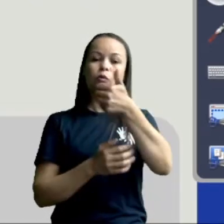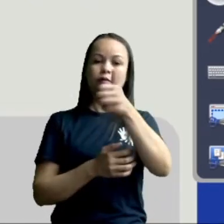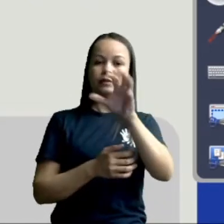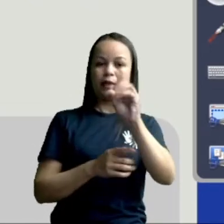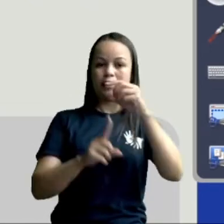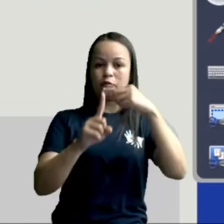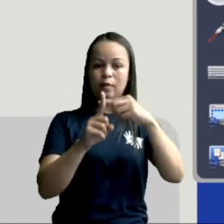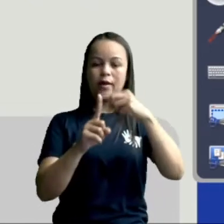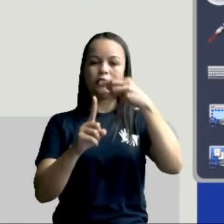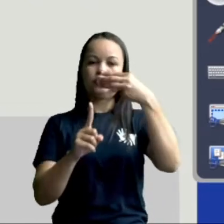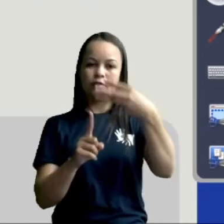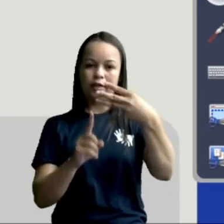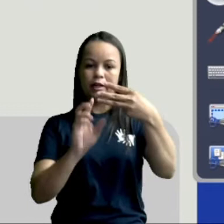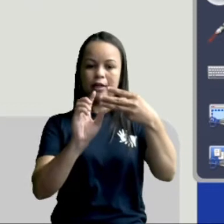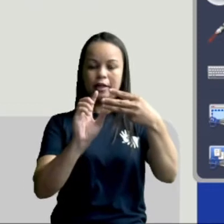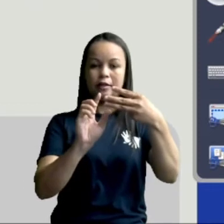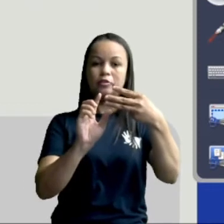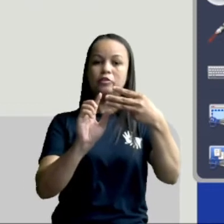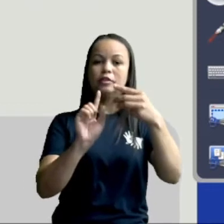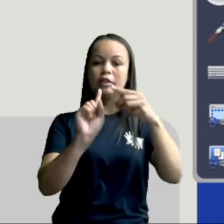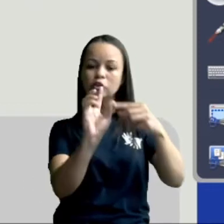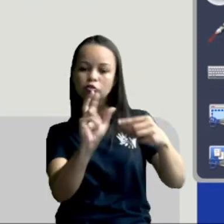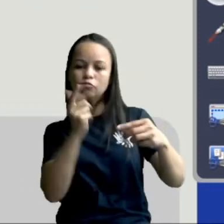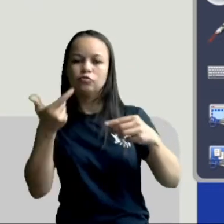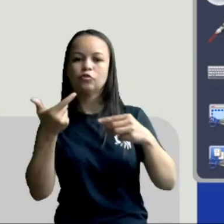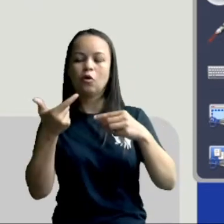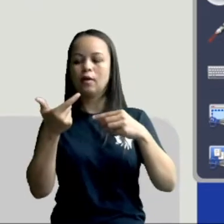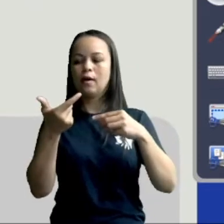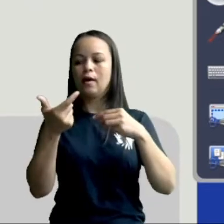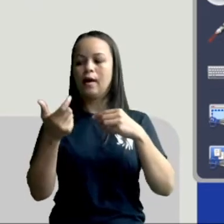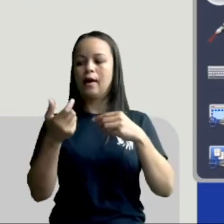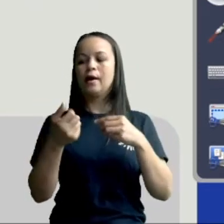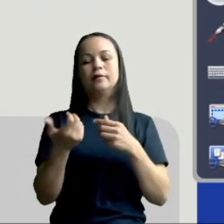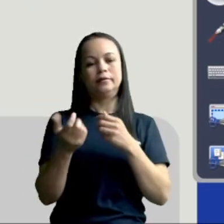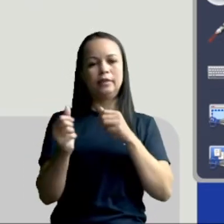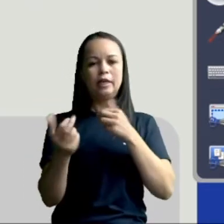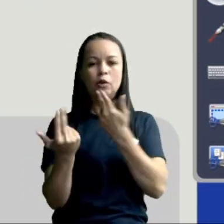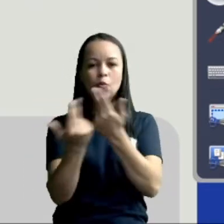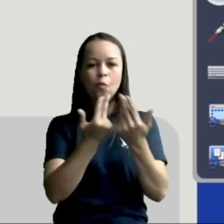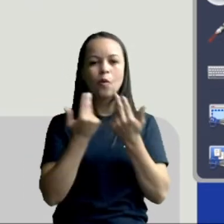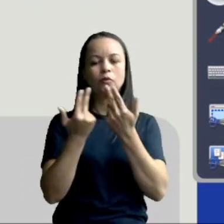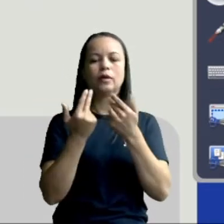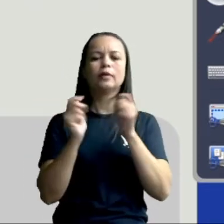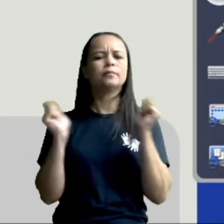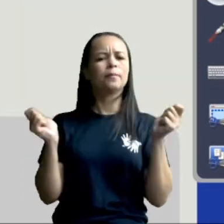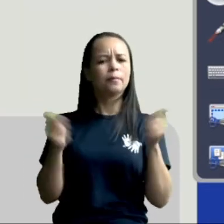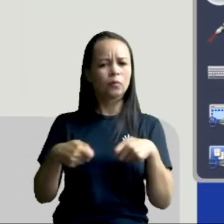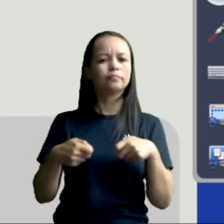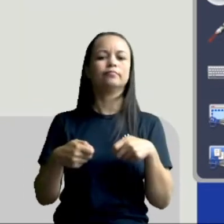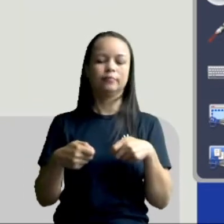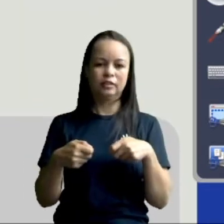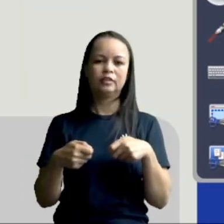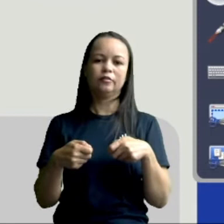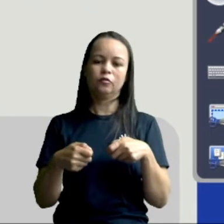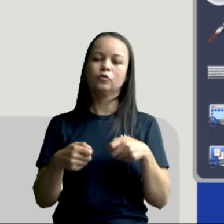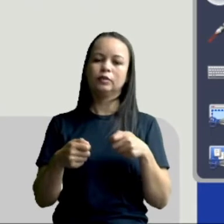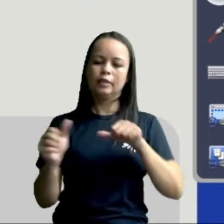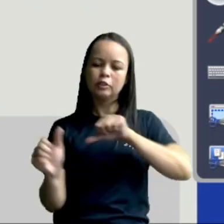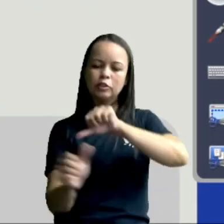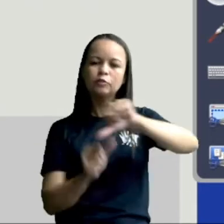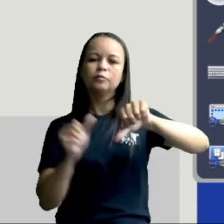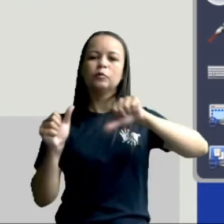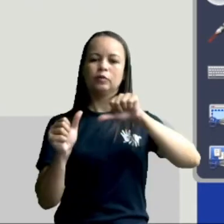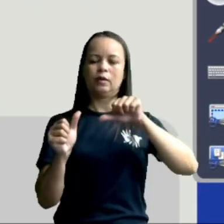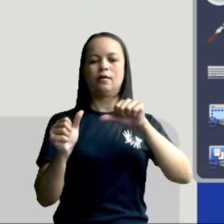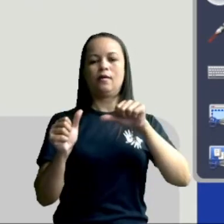3 para o segundo membro, tá? Então, em toda igualdade, é possível a gente inverter